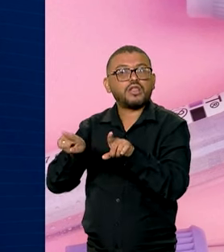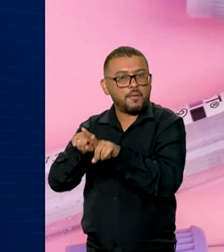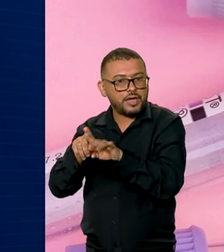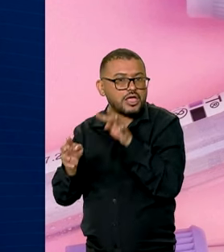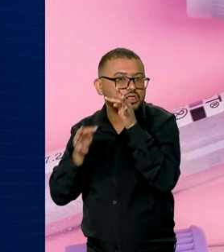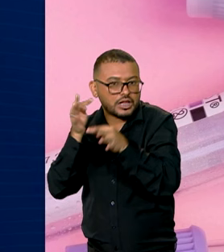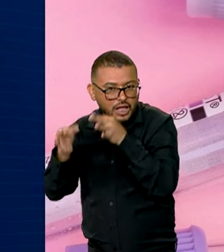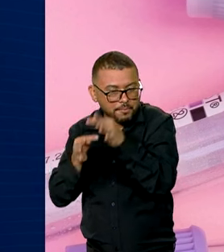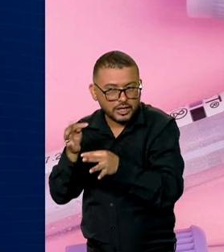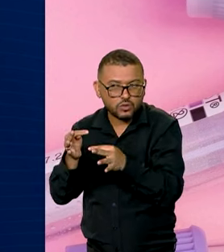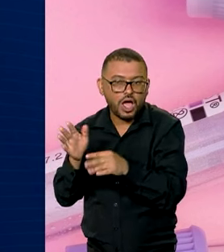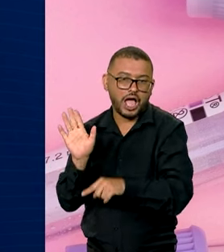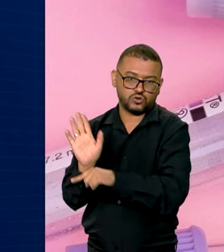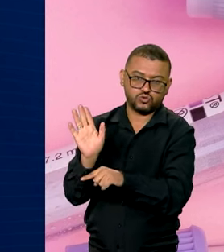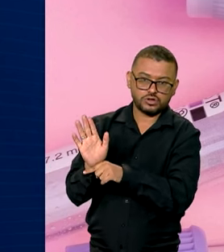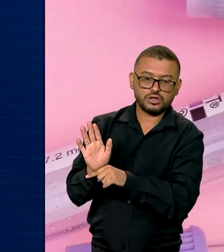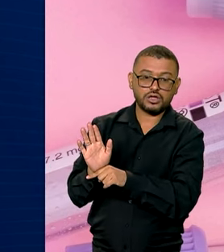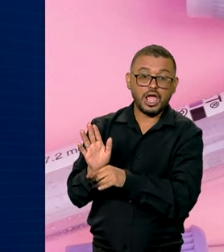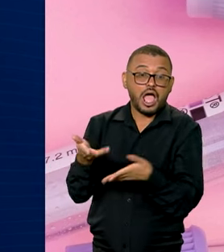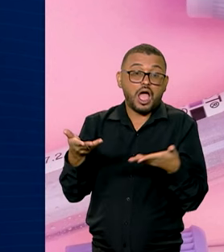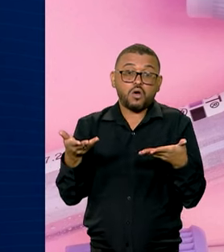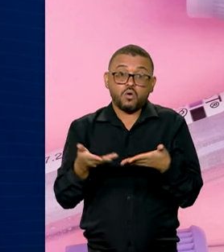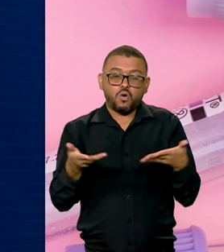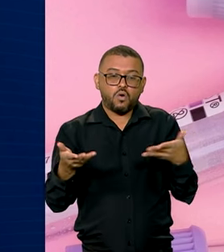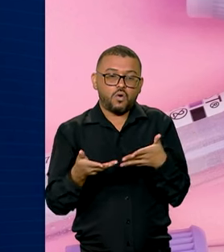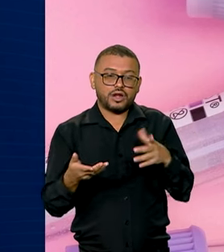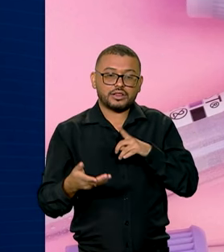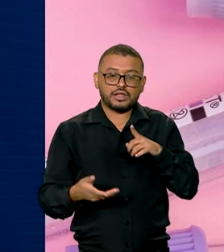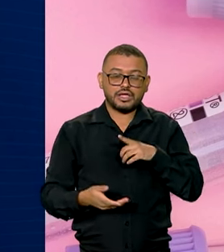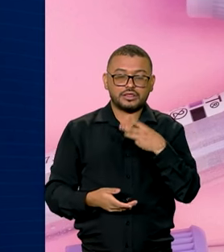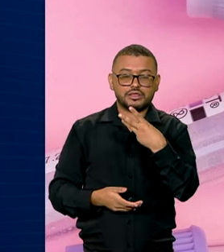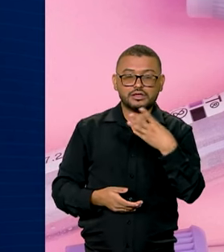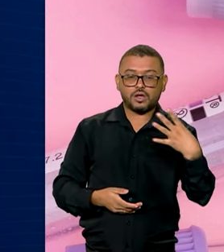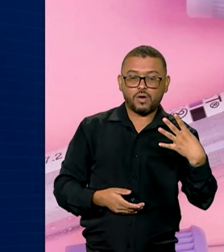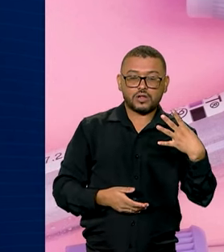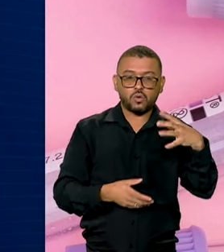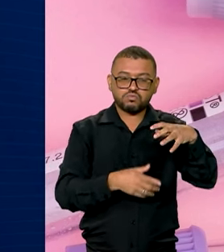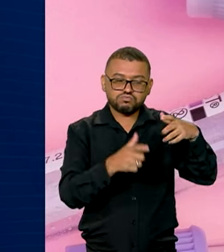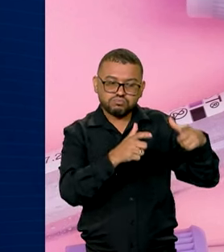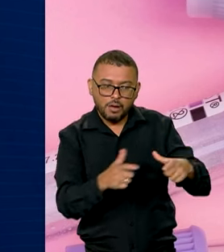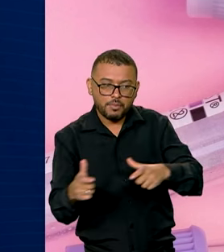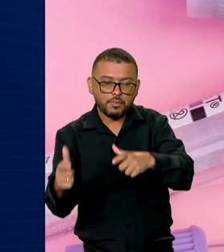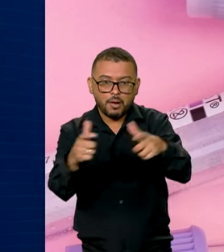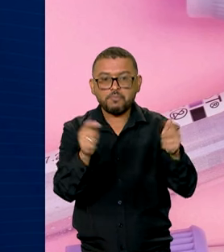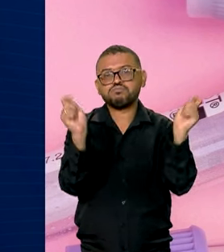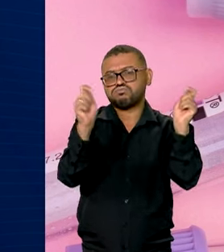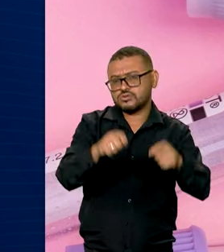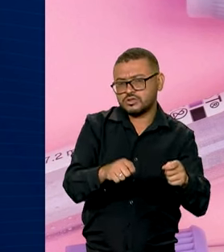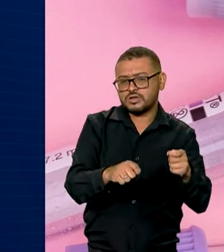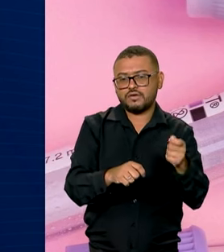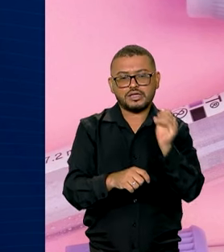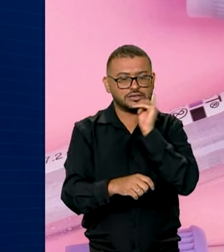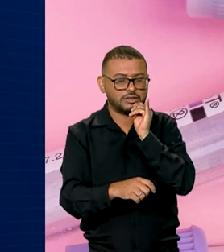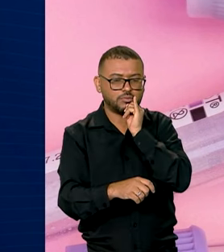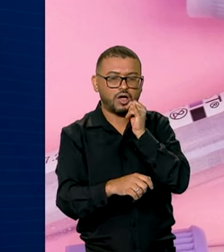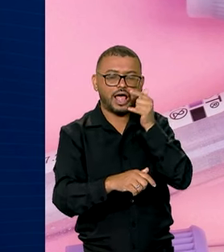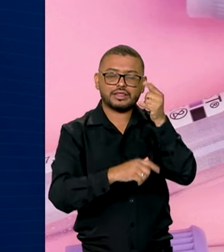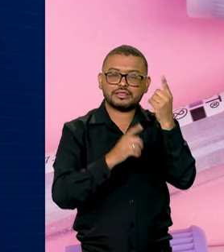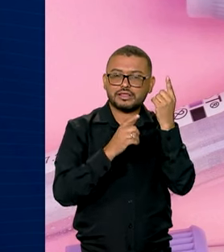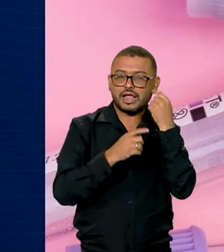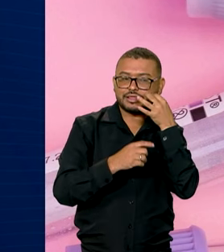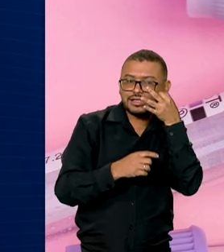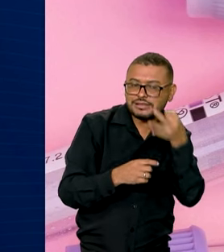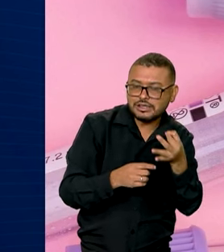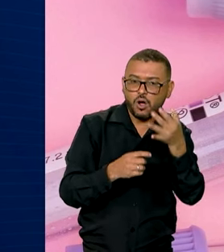e reabilitação. Atualmente, há 34 estabelecimentos habilitados como os serviços de